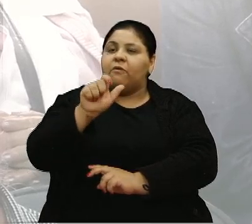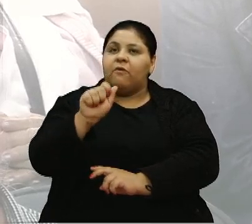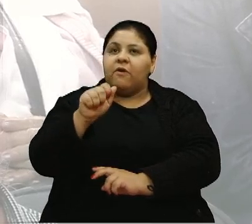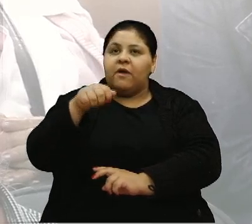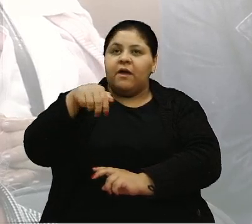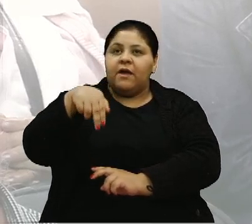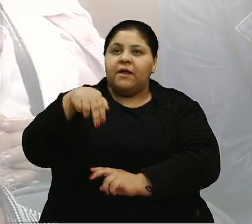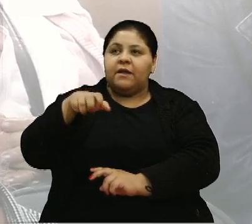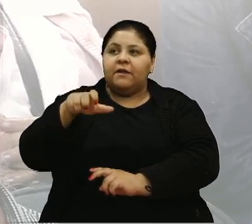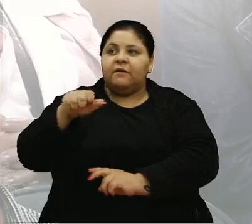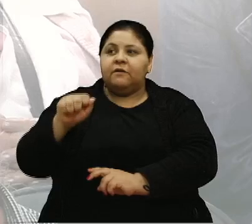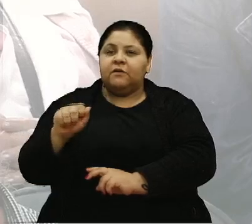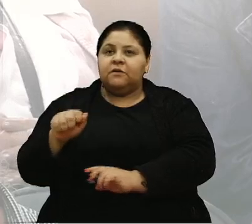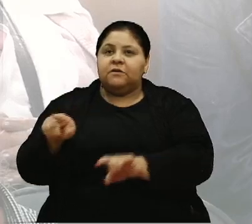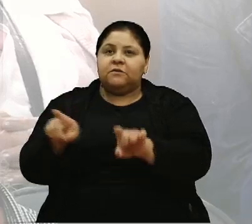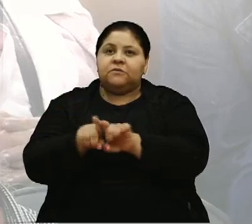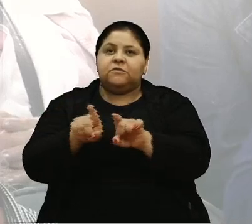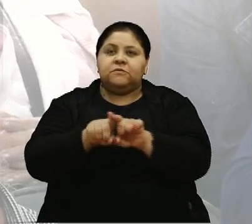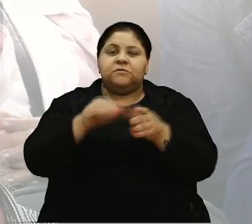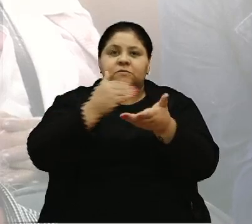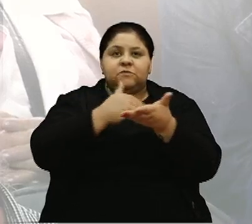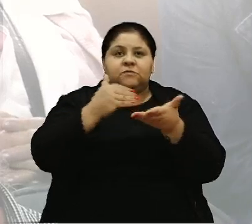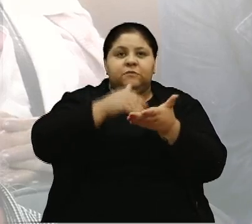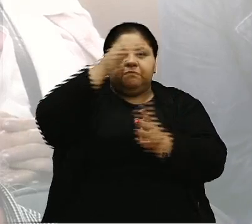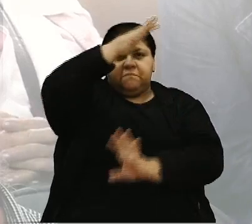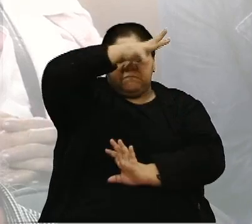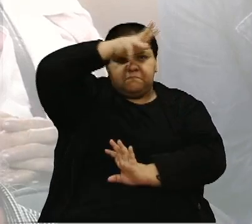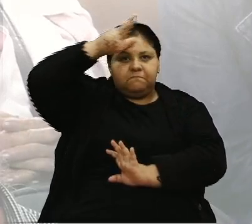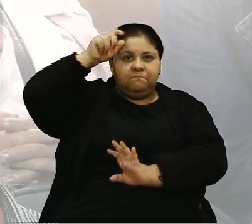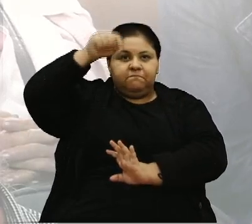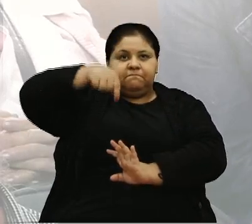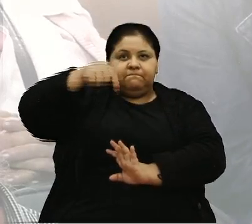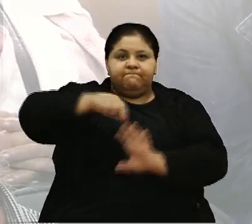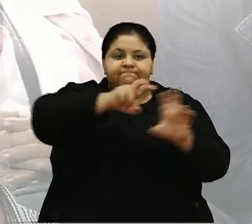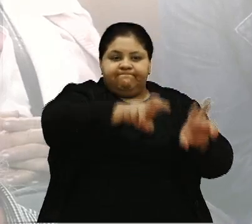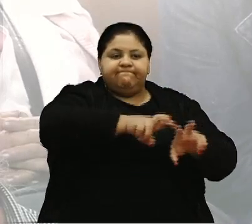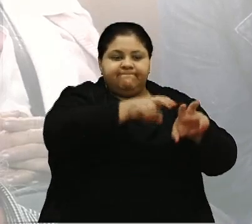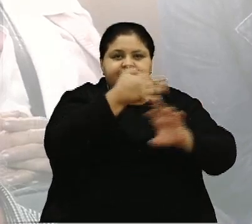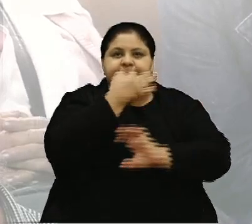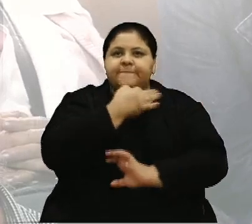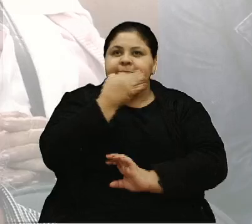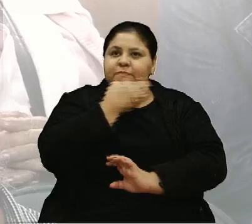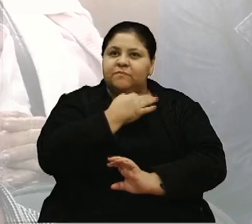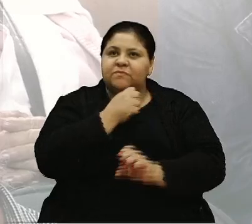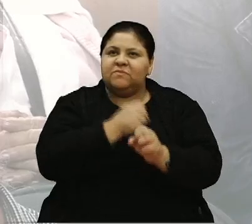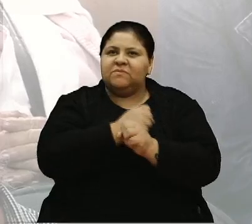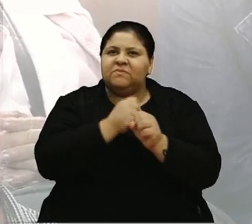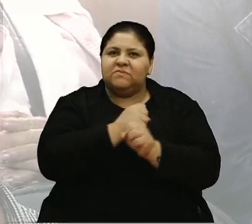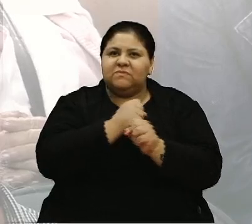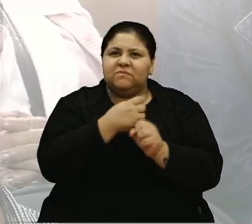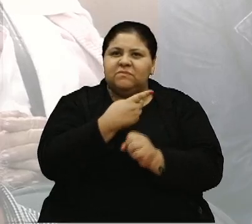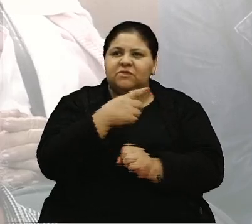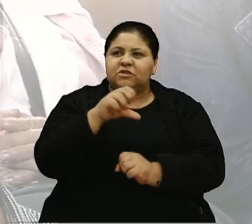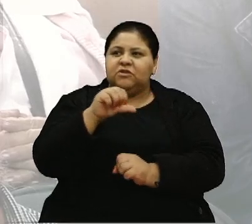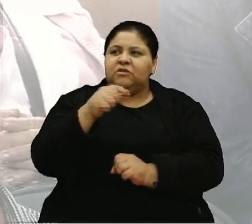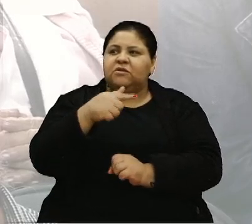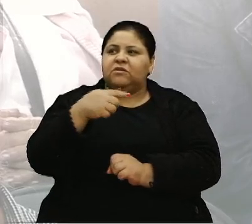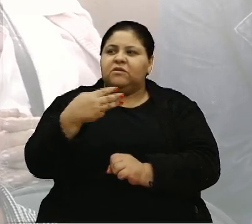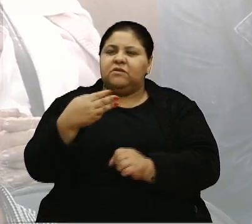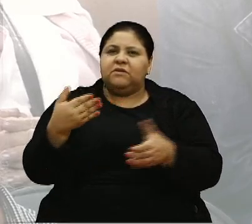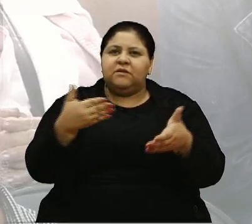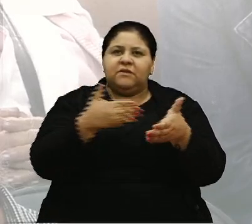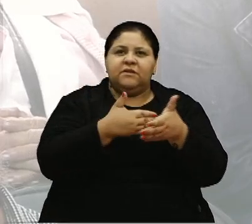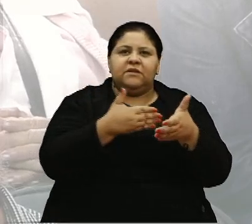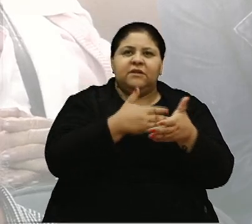AEANE. Ele foi secretário municipal aqui da Agricultura de Caxias do Sul do ano de 1973